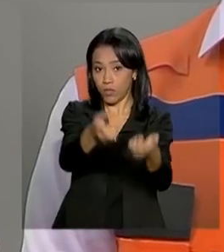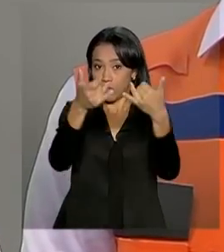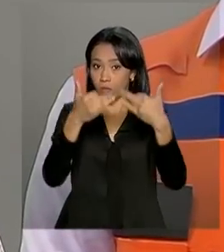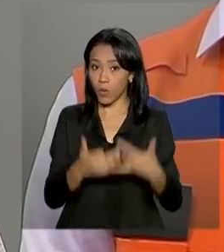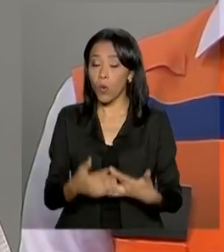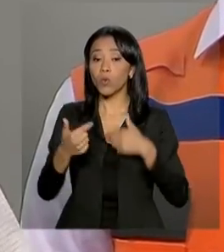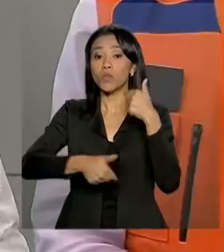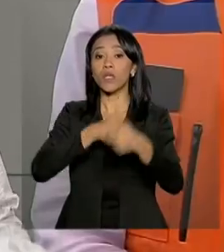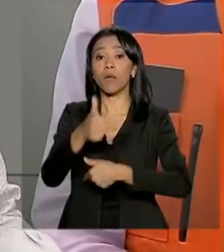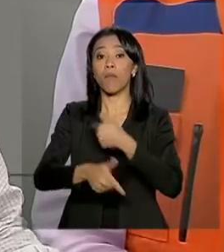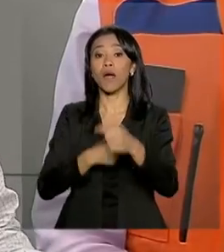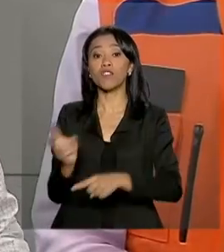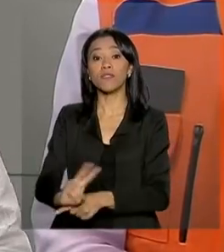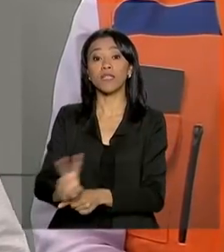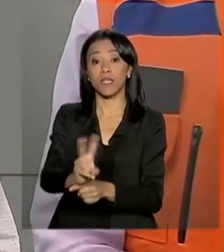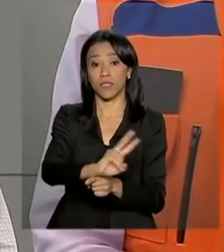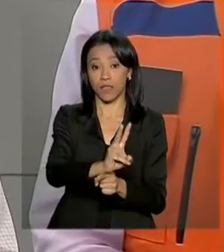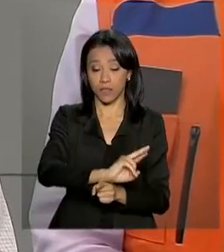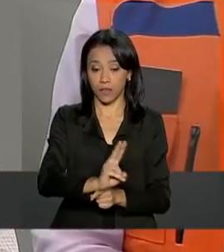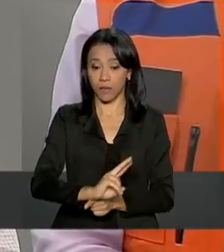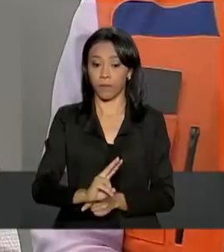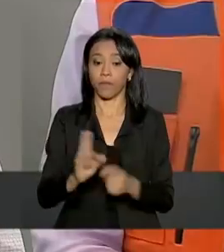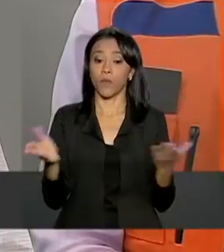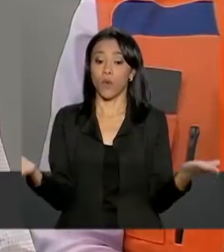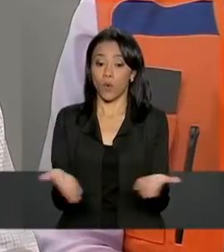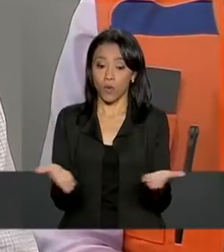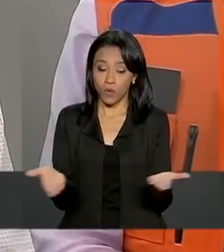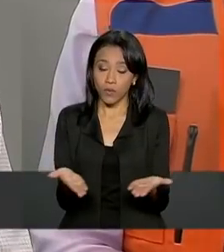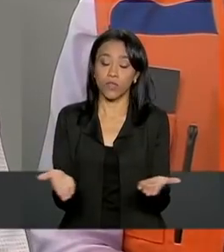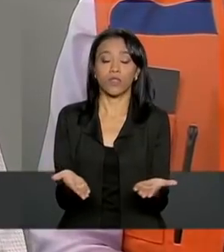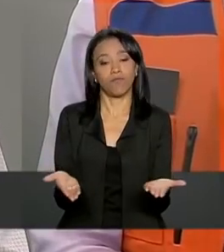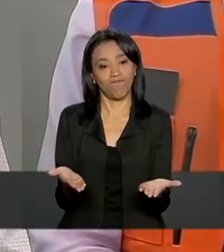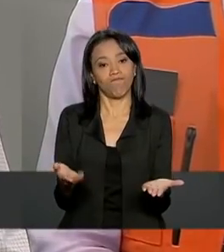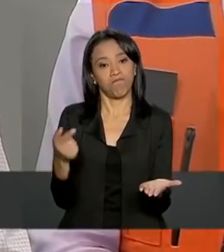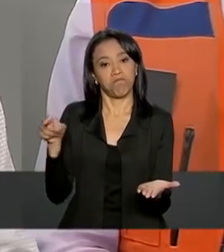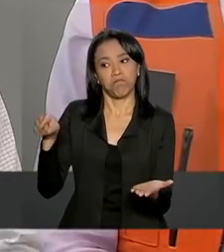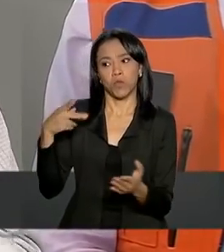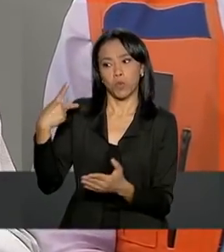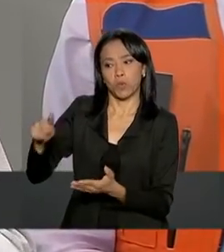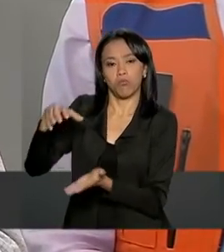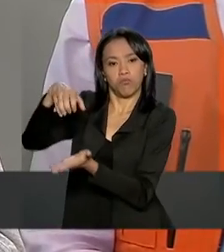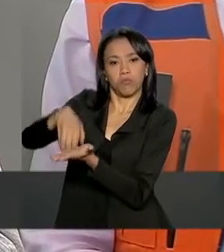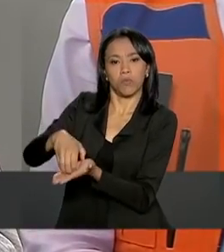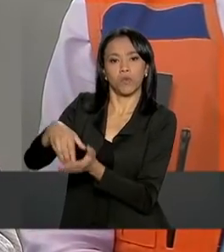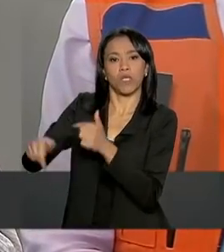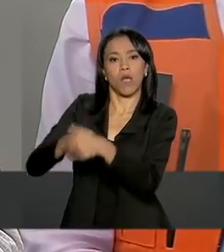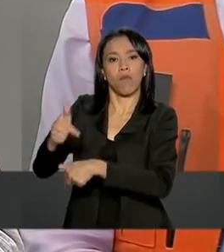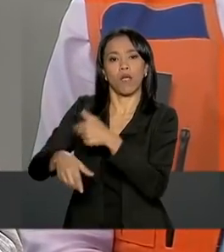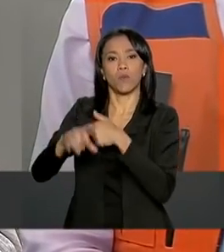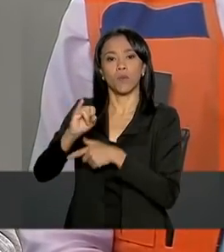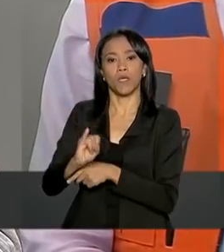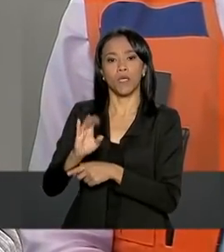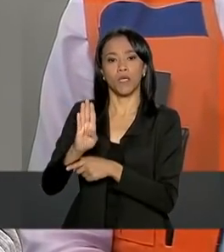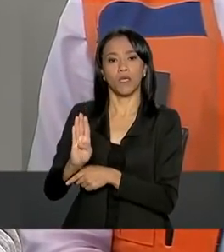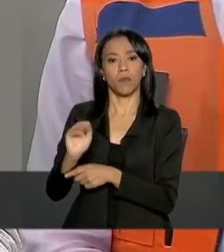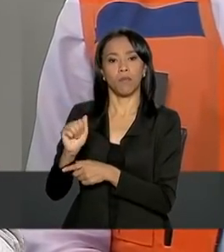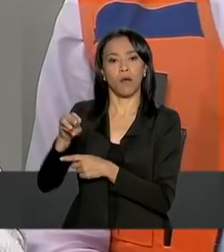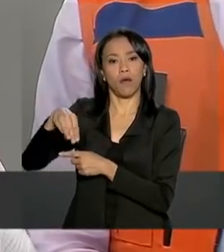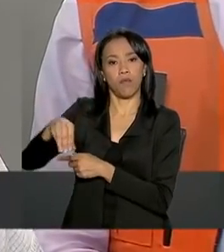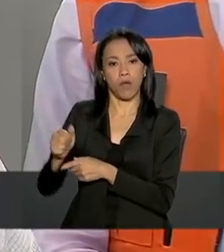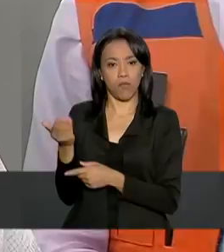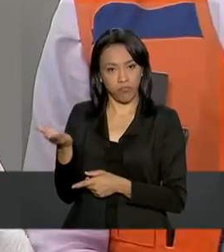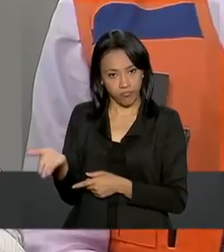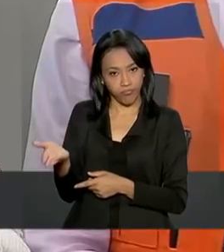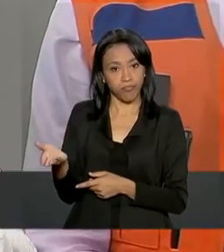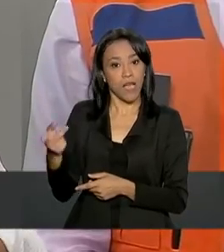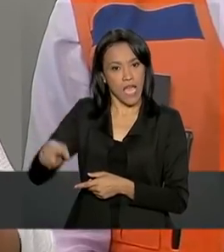de fiscalização. O que nós demonstramos hoje através da atuação do IBAMA é que a fiscalização e a atuação do órgão ambiental,